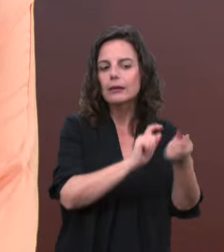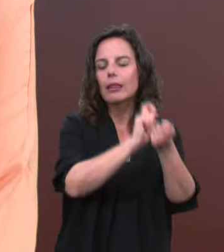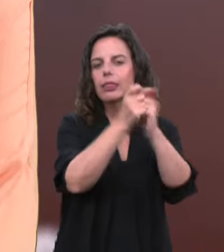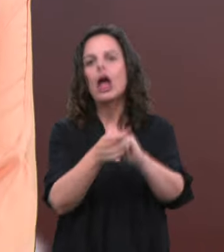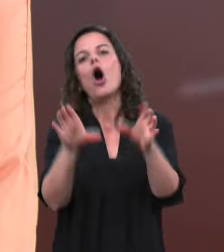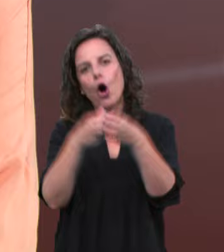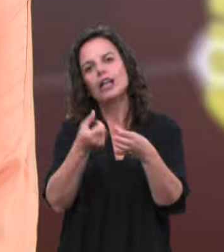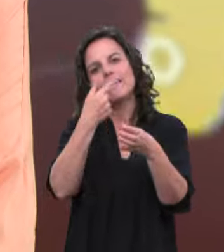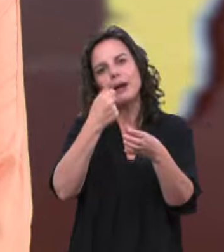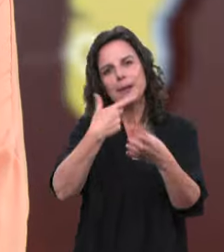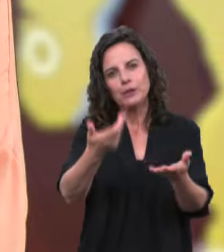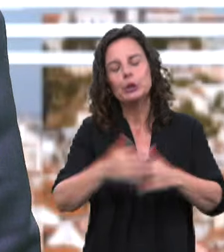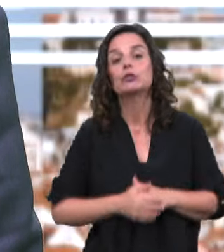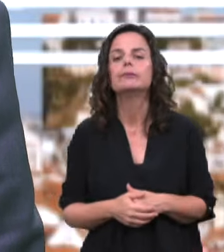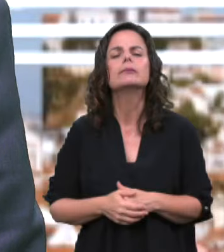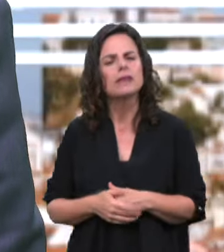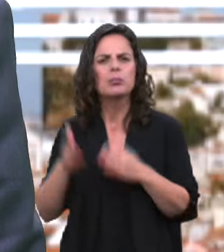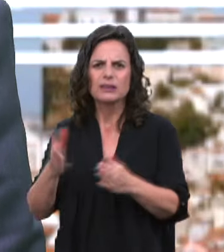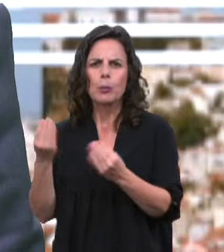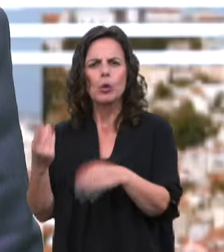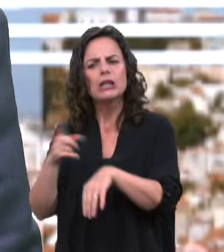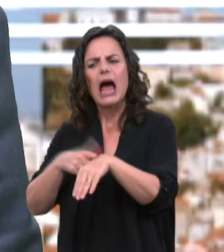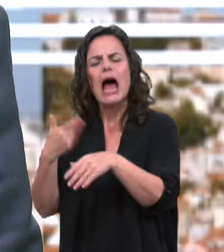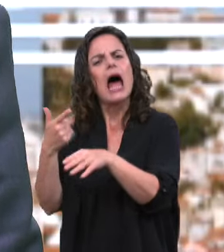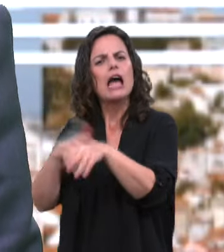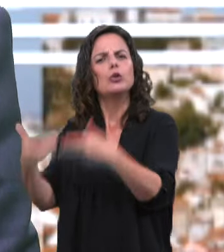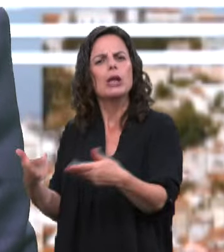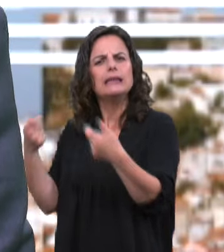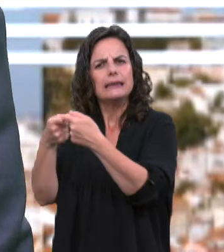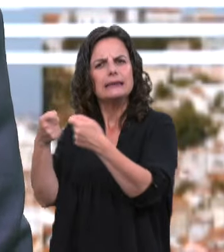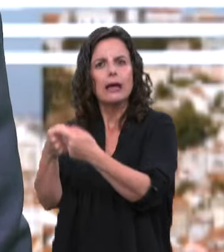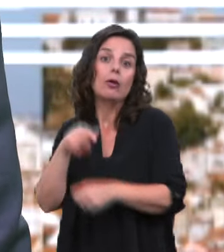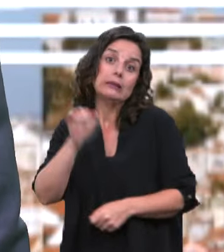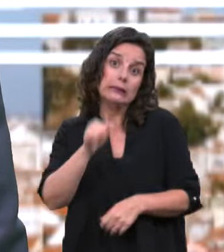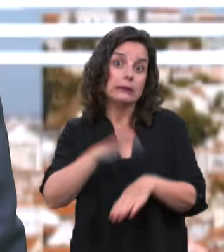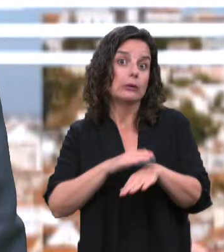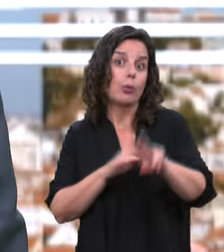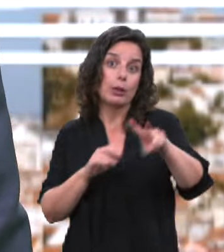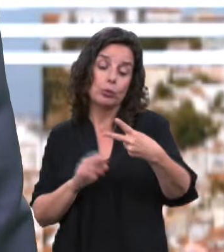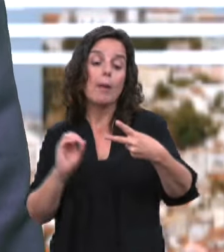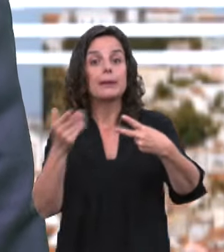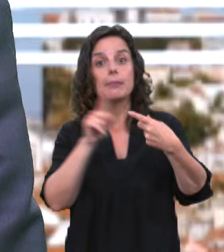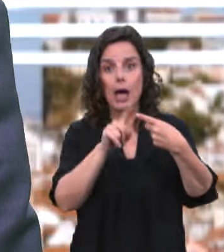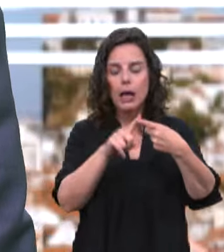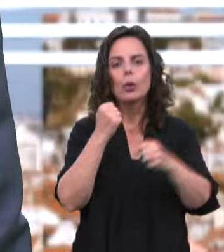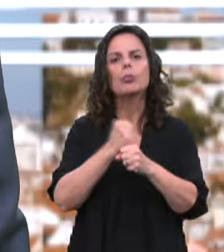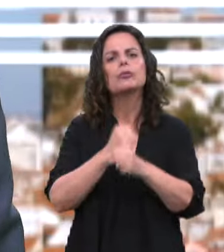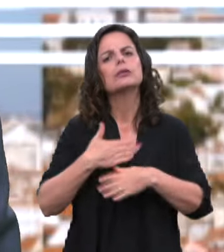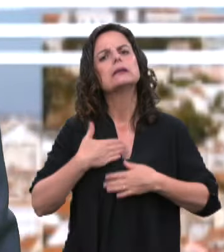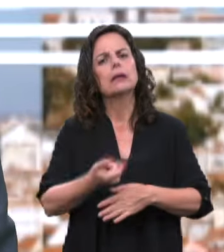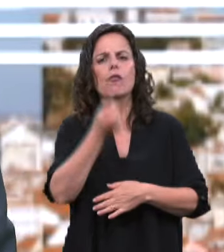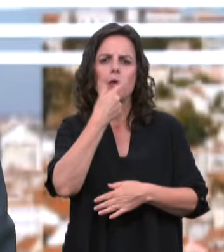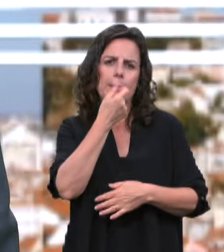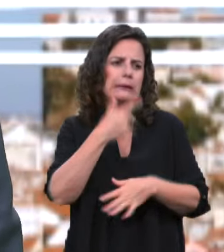preciso fazer muitas atualizações? Foi, por duas razões. Primeiro, porque a profissão farmacêutica,